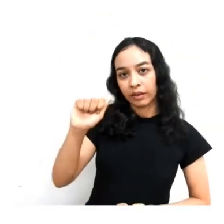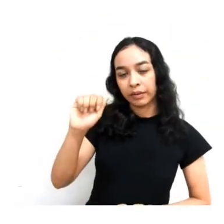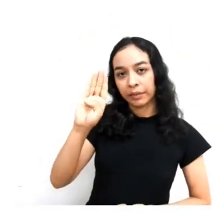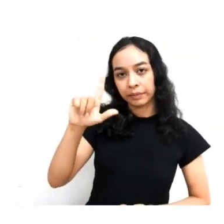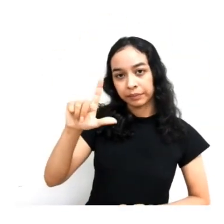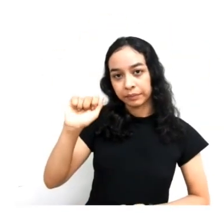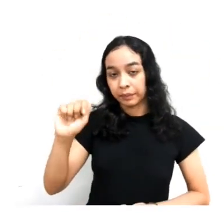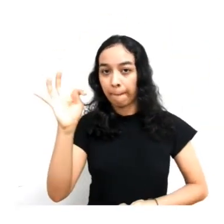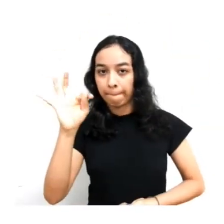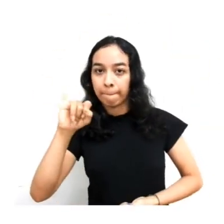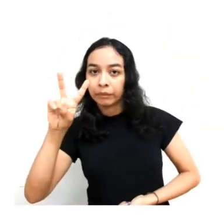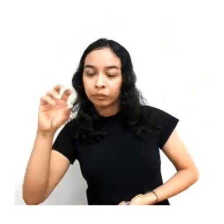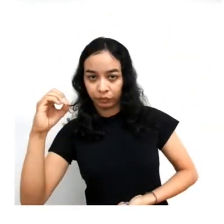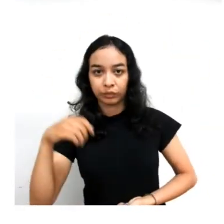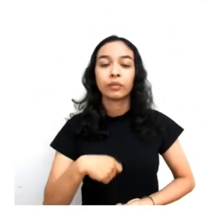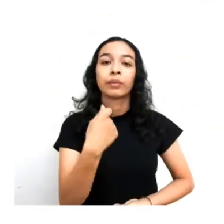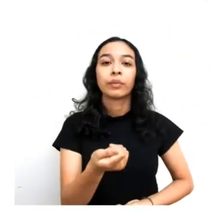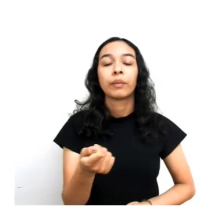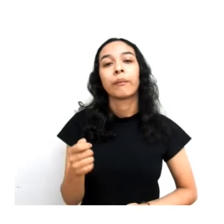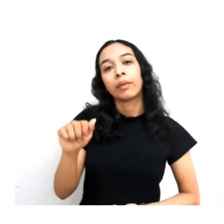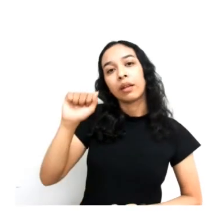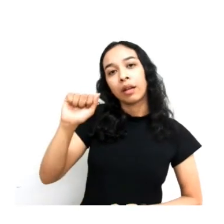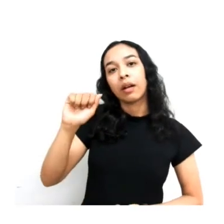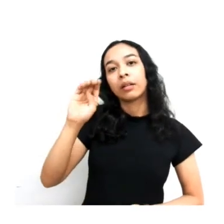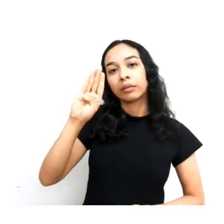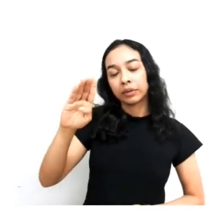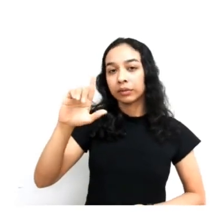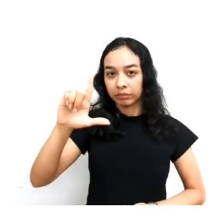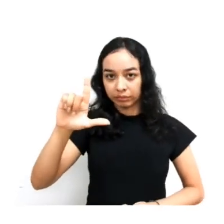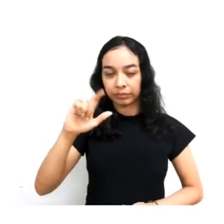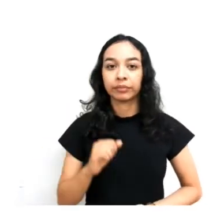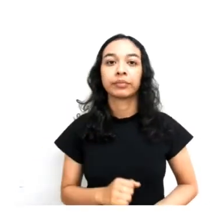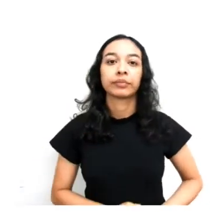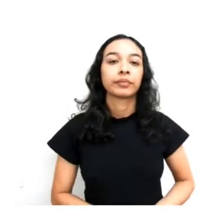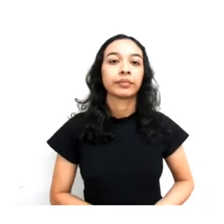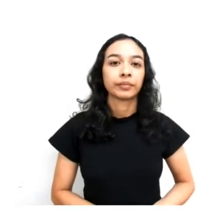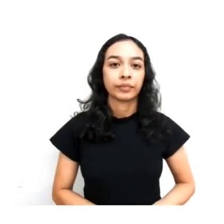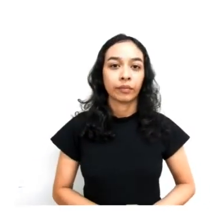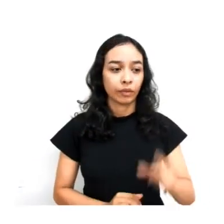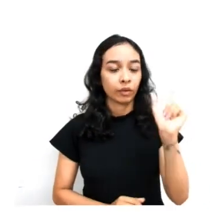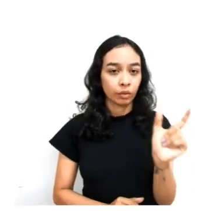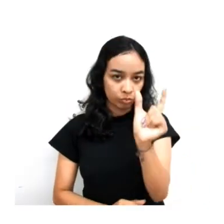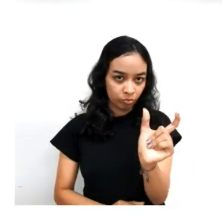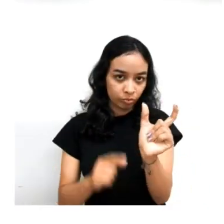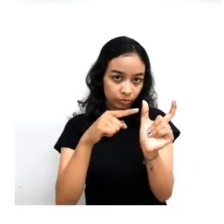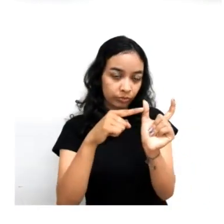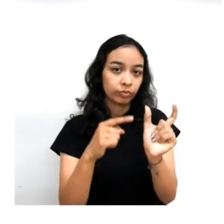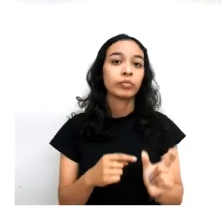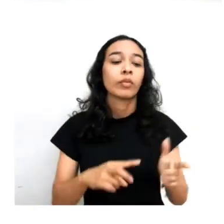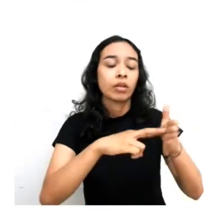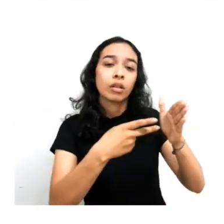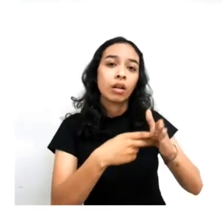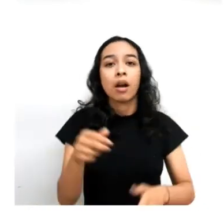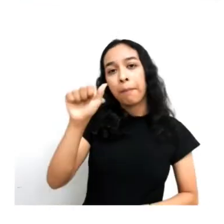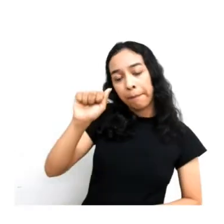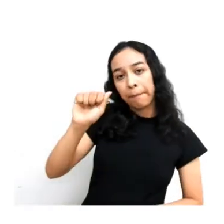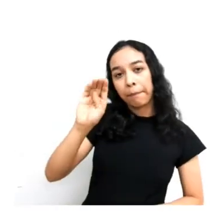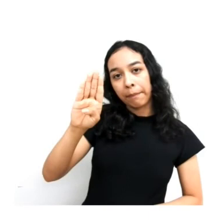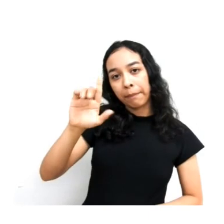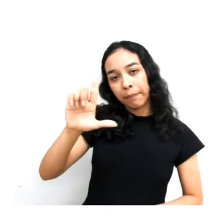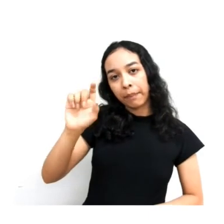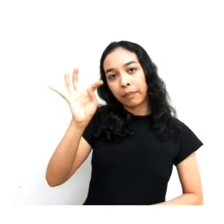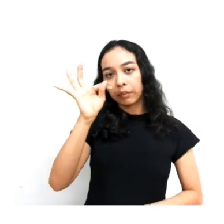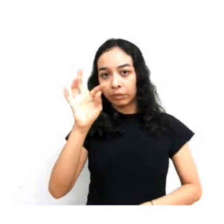Ablativo. O termo ablativo vem de ablato, supino do verbo alfero, e tem a ideia de levar